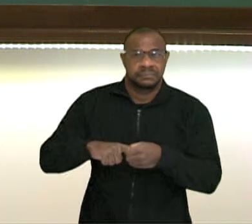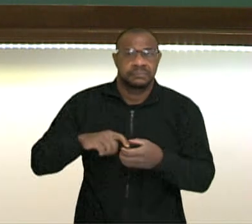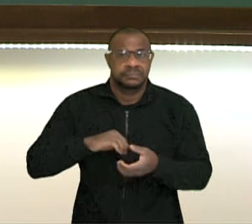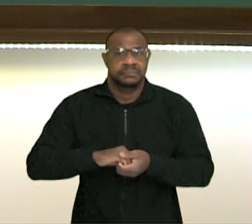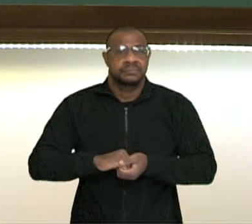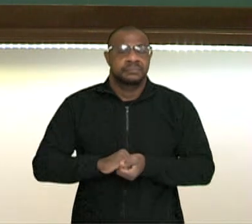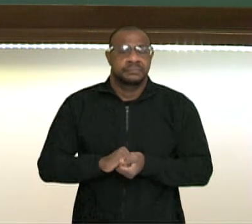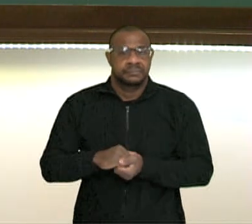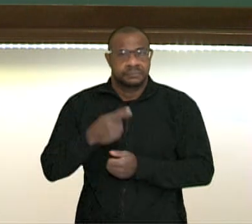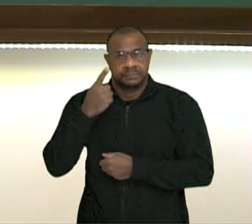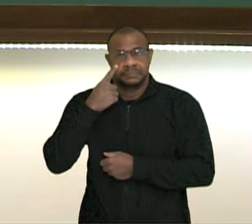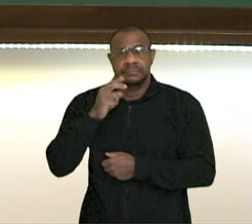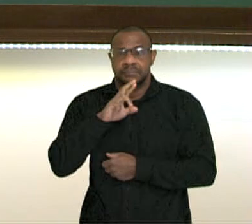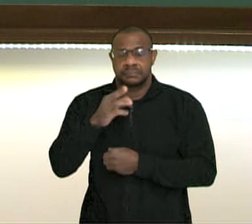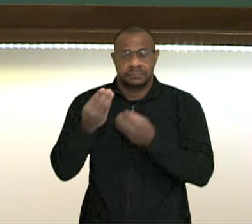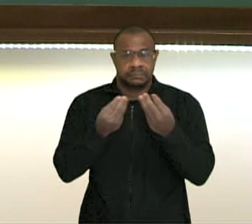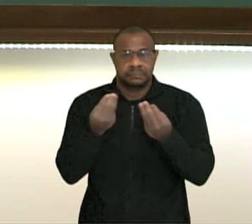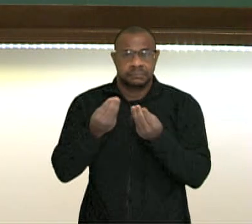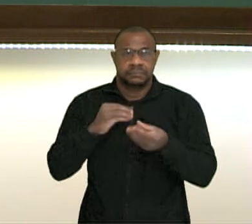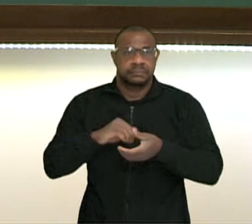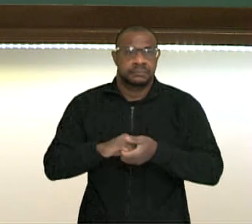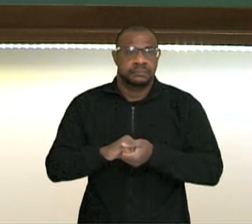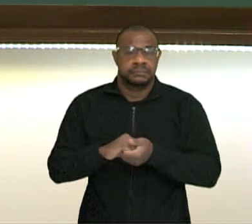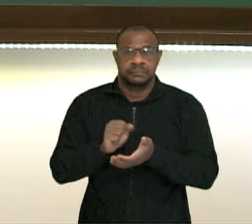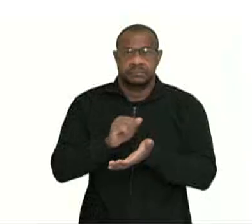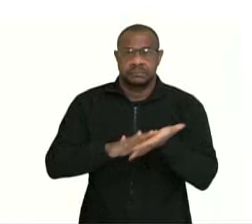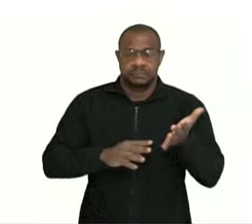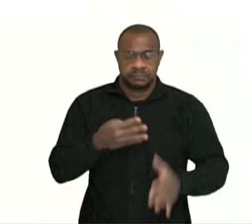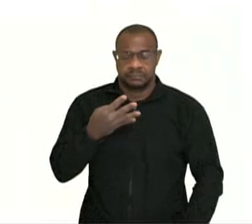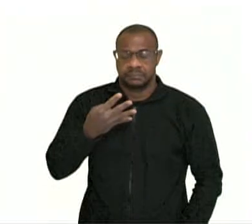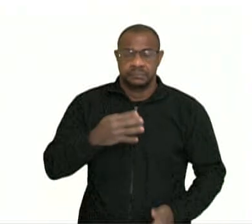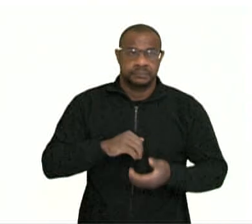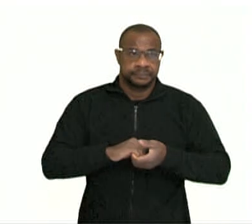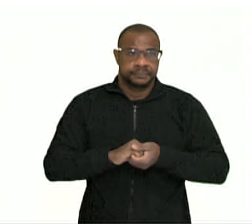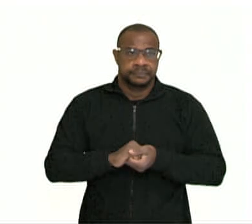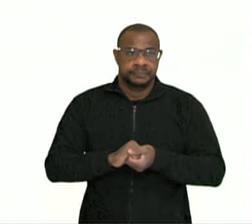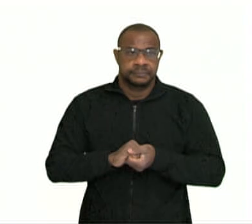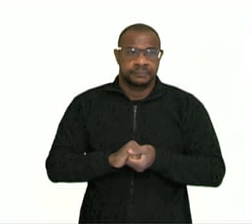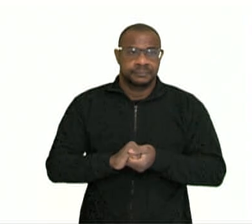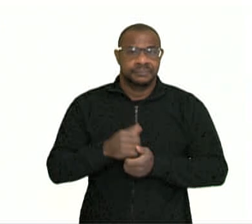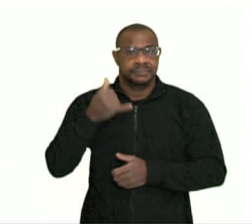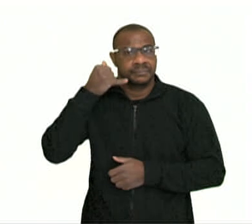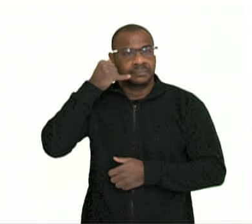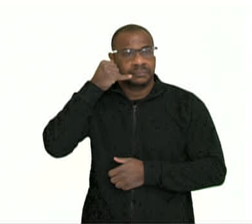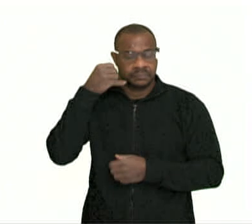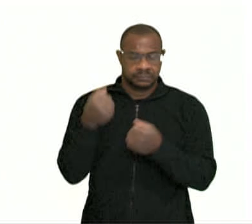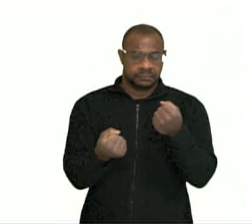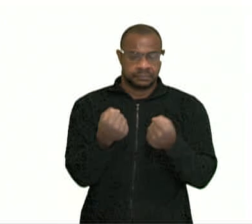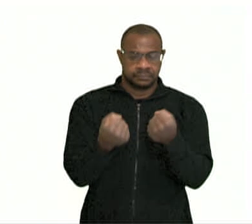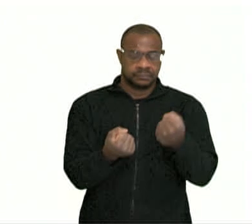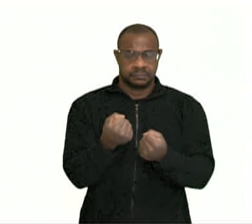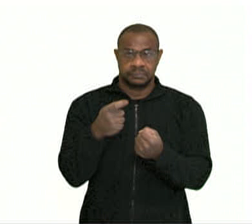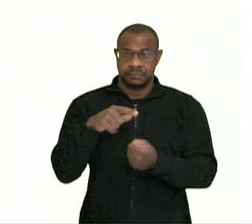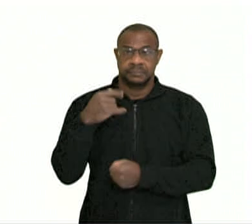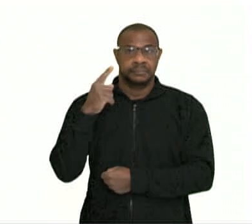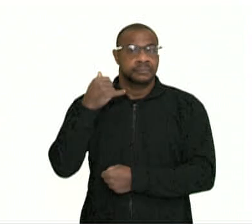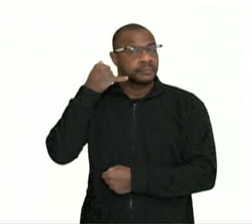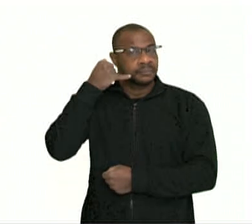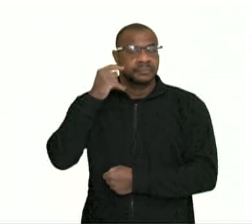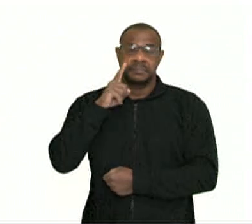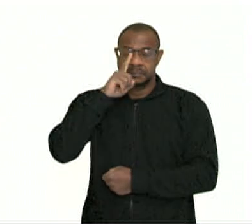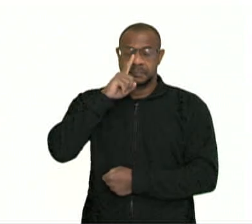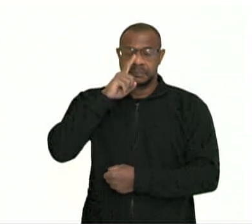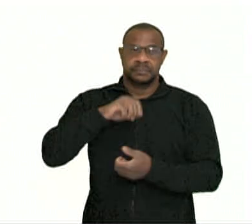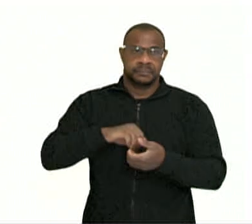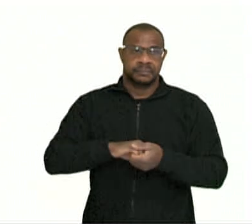Voltei. Vamos conferir? Atividade 4. Celular e direção, uma ligação perigosa.